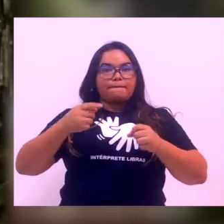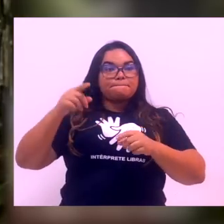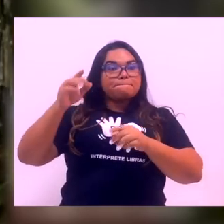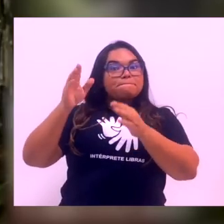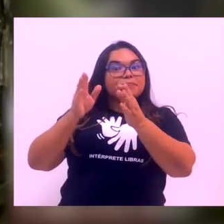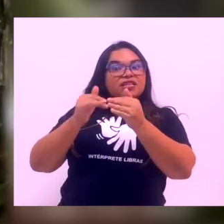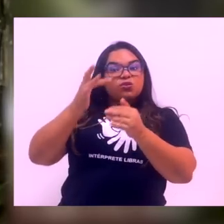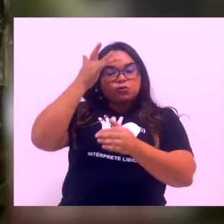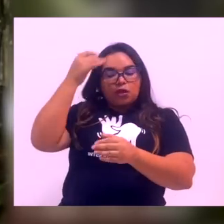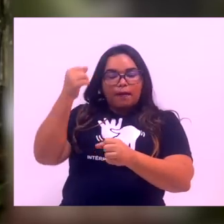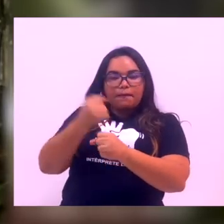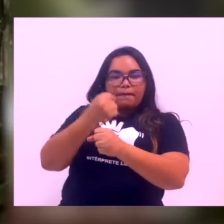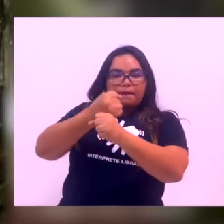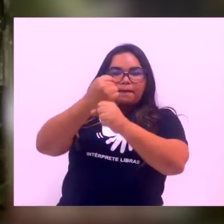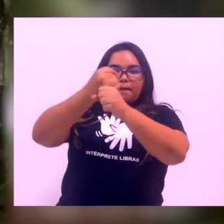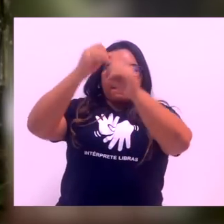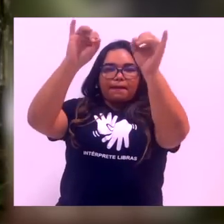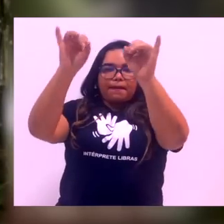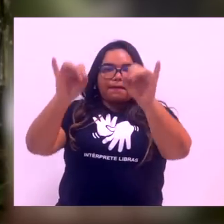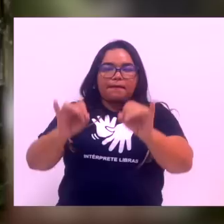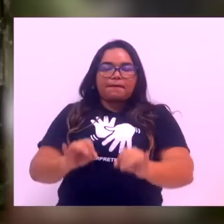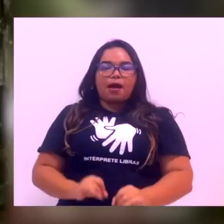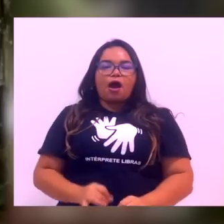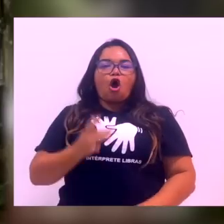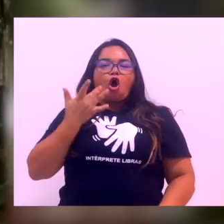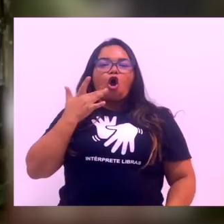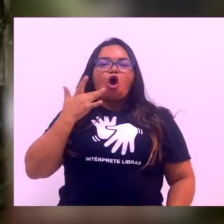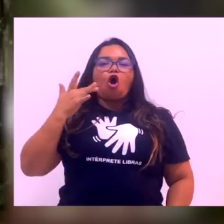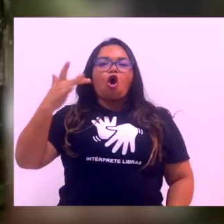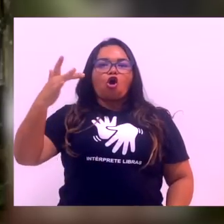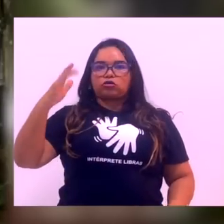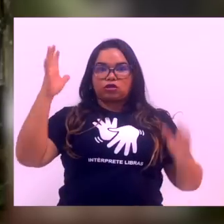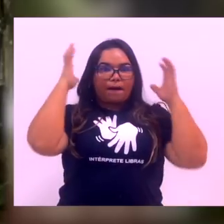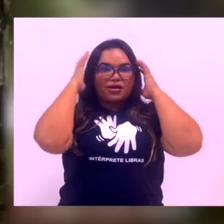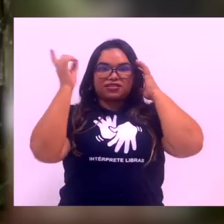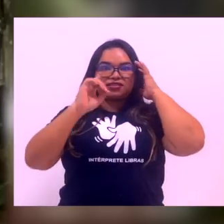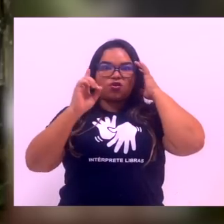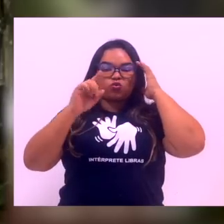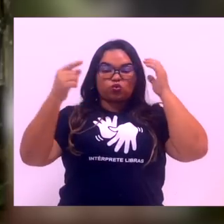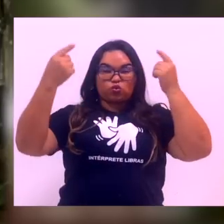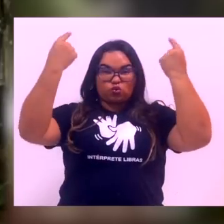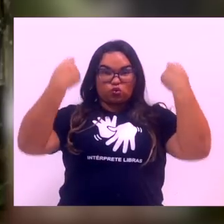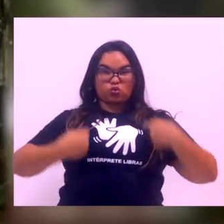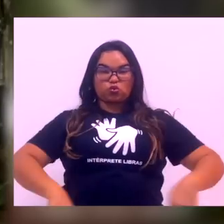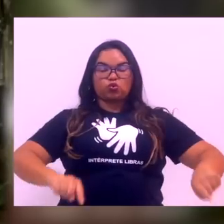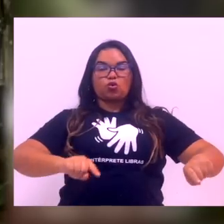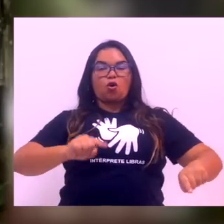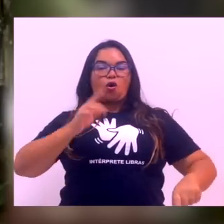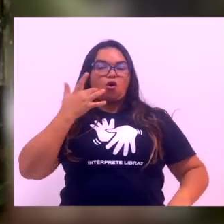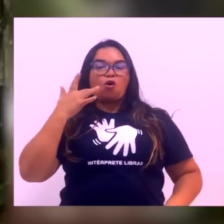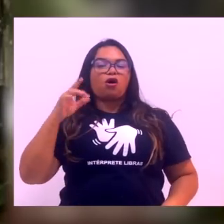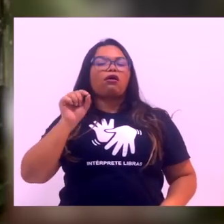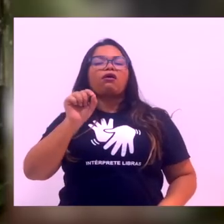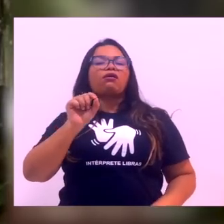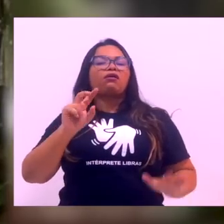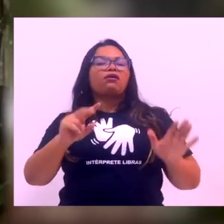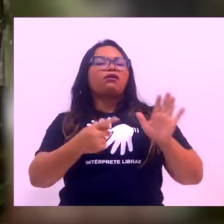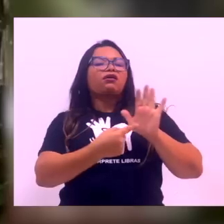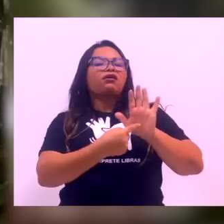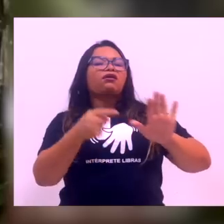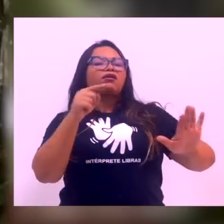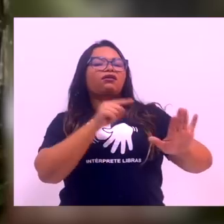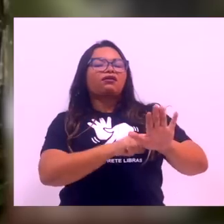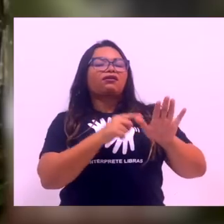pelo barro. Nunca, ele durará para sempre. Construam-me uma estátua de ouro puro, da cabeça até os